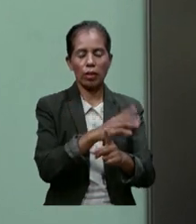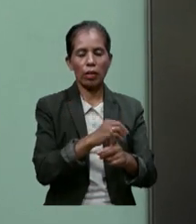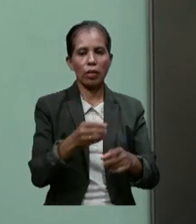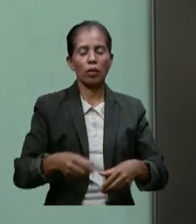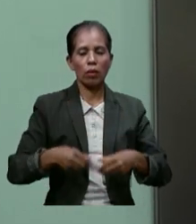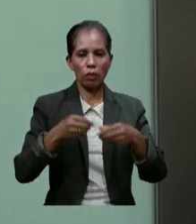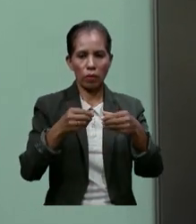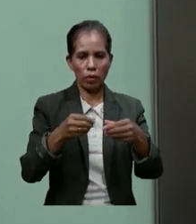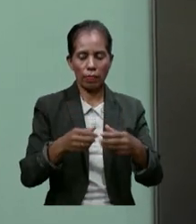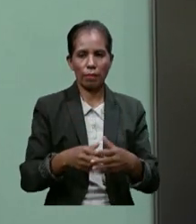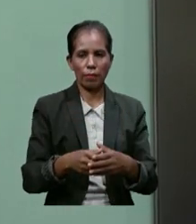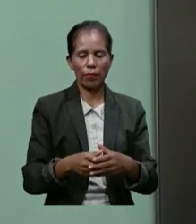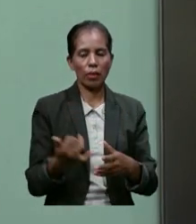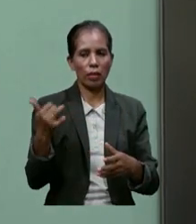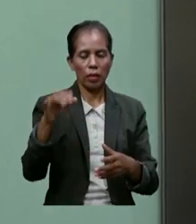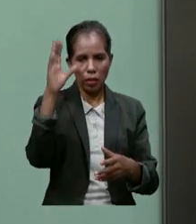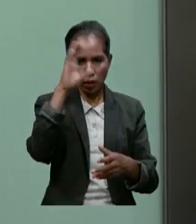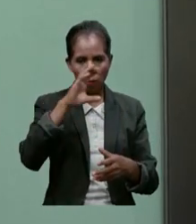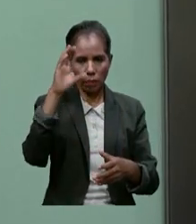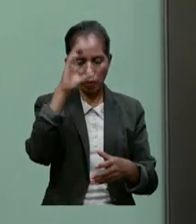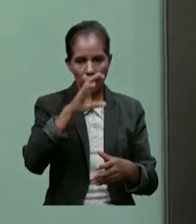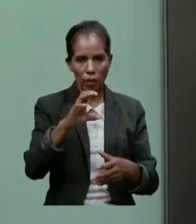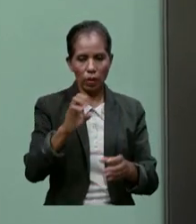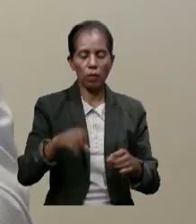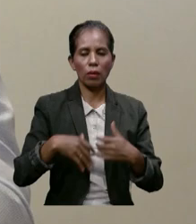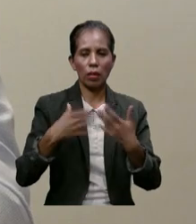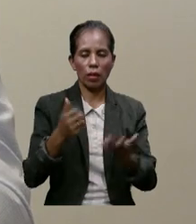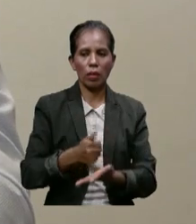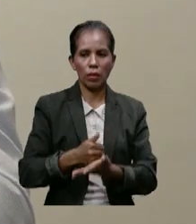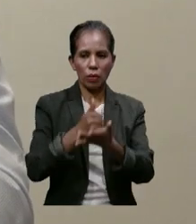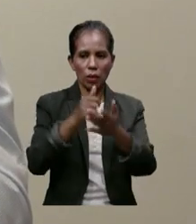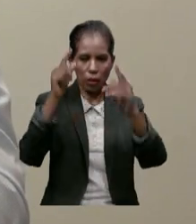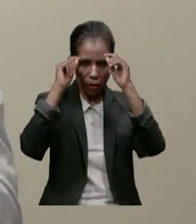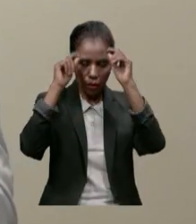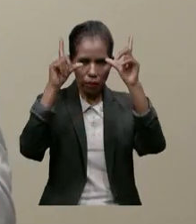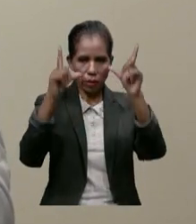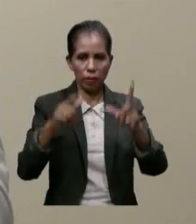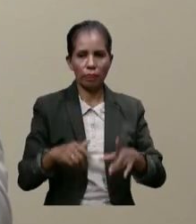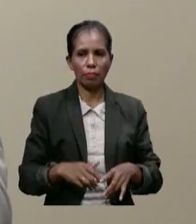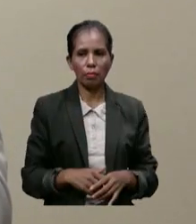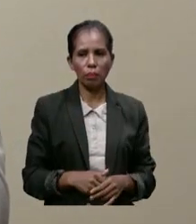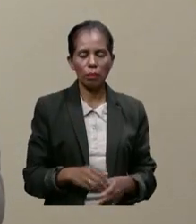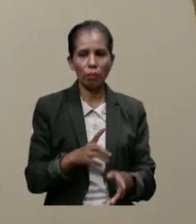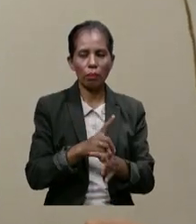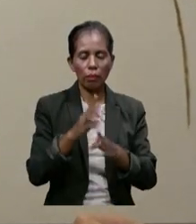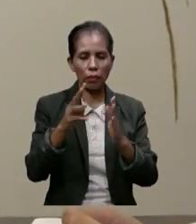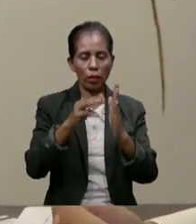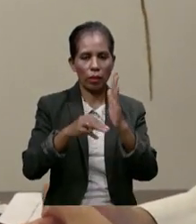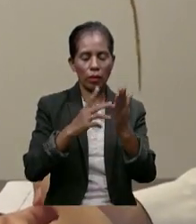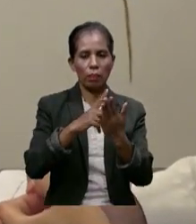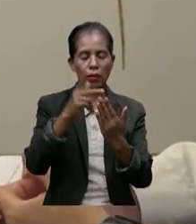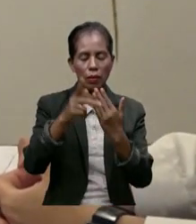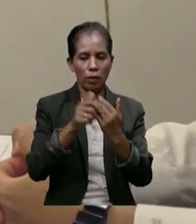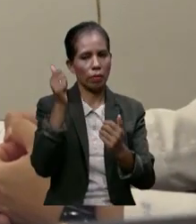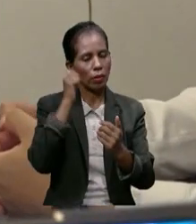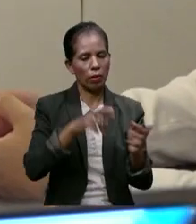yang kata nia se puka atau insa bela apoia Timor-Leste. Diretor Media Programa Ásia pronto